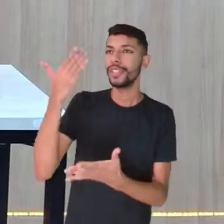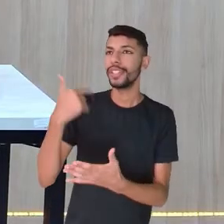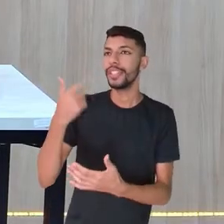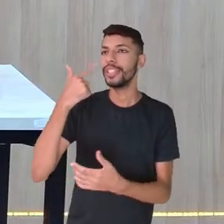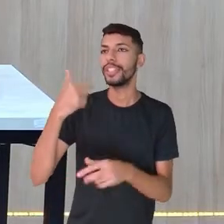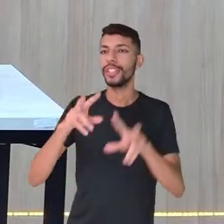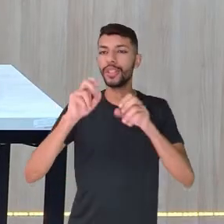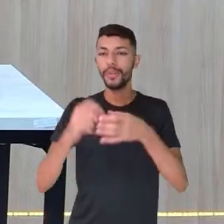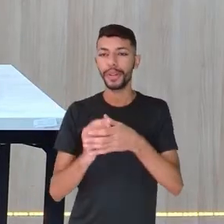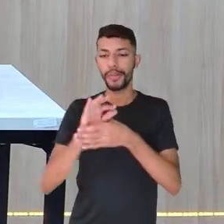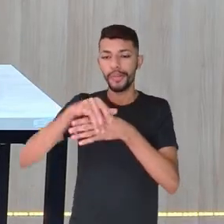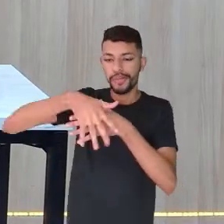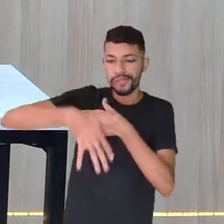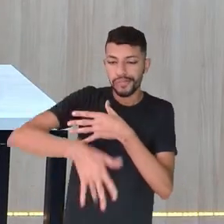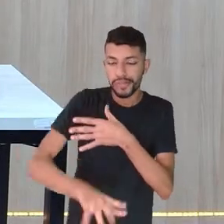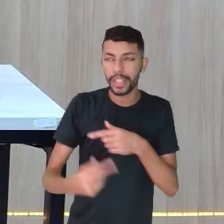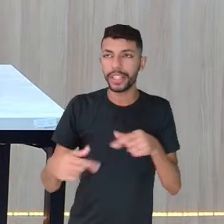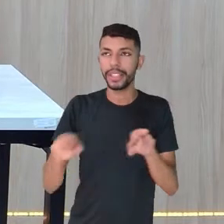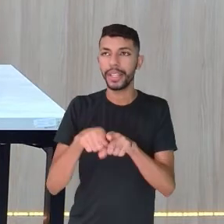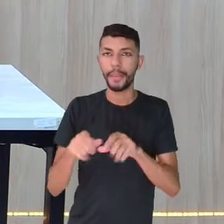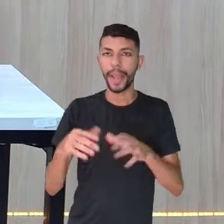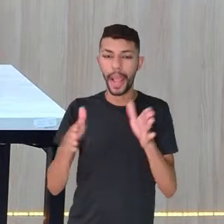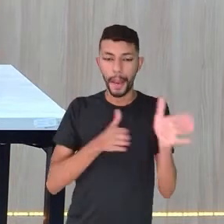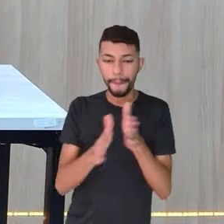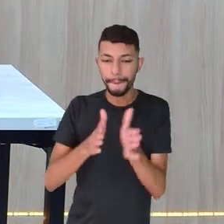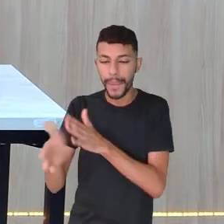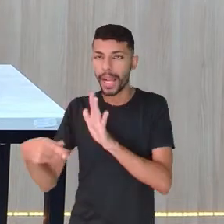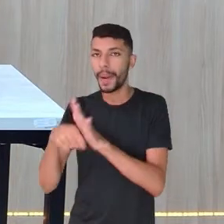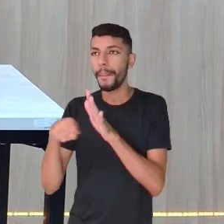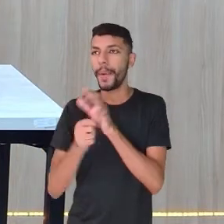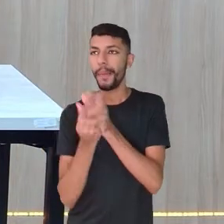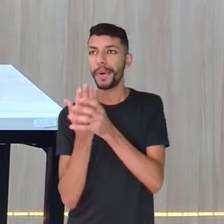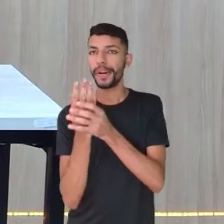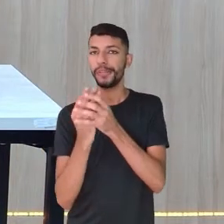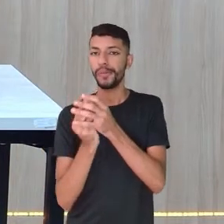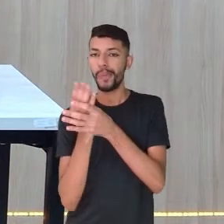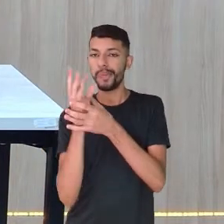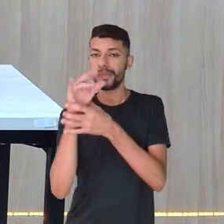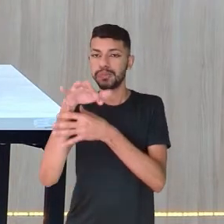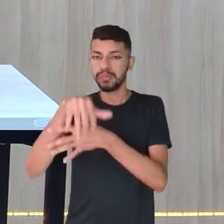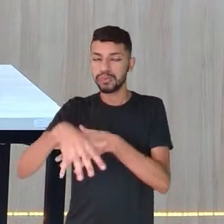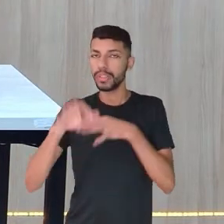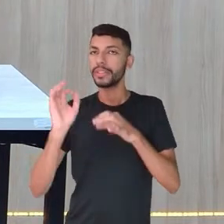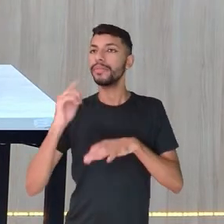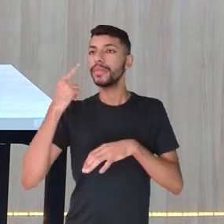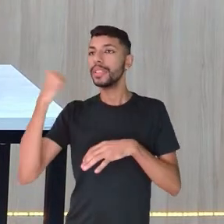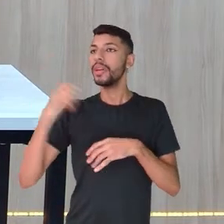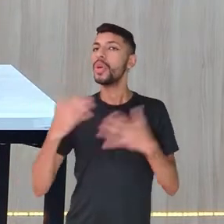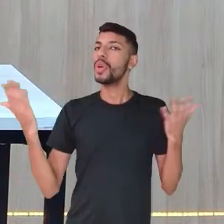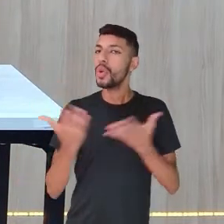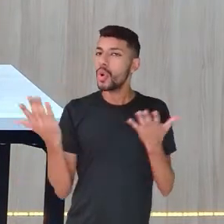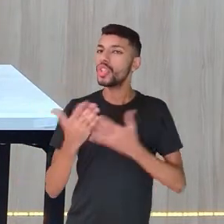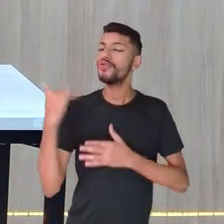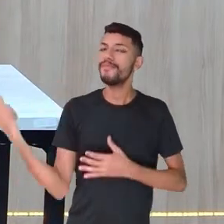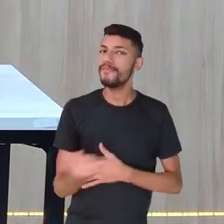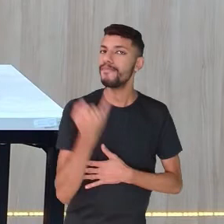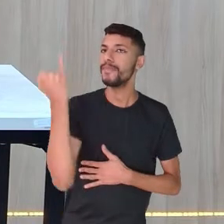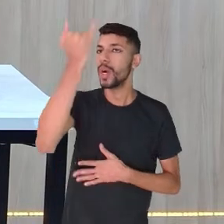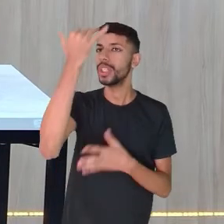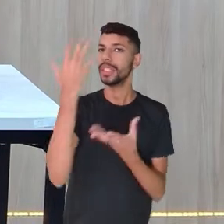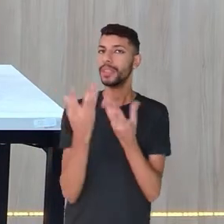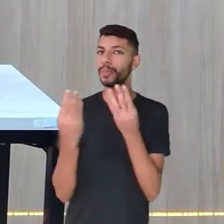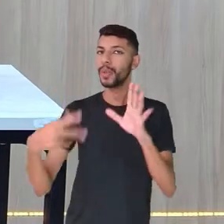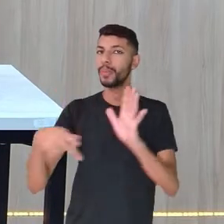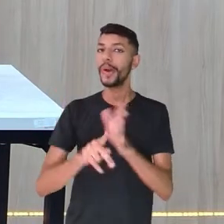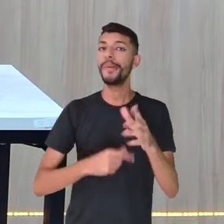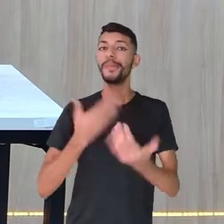a questão das partes que compõem aí, né, um vulcão. E hoje esse vulcão vai ser muito importante para a questão aí